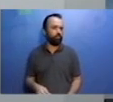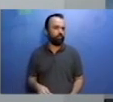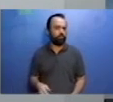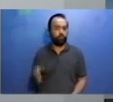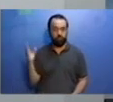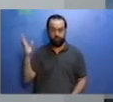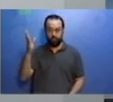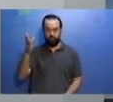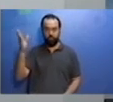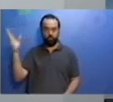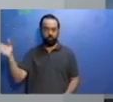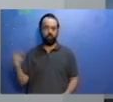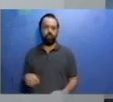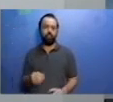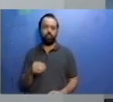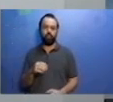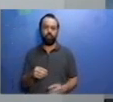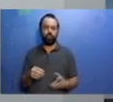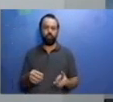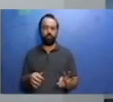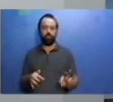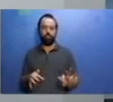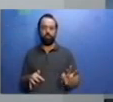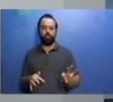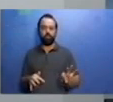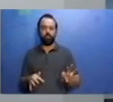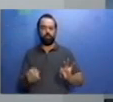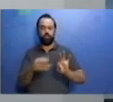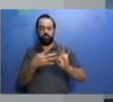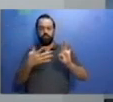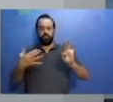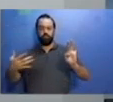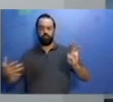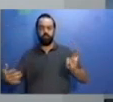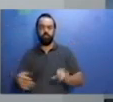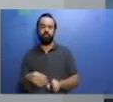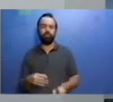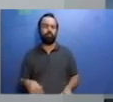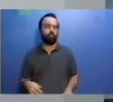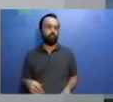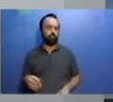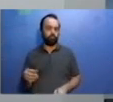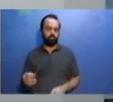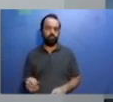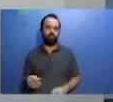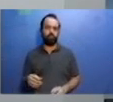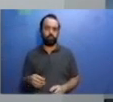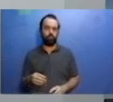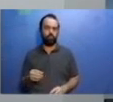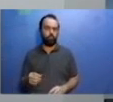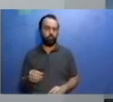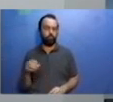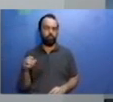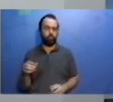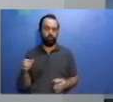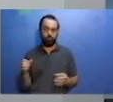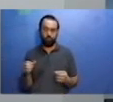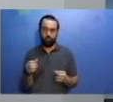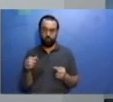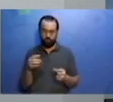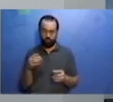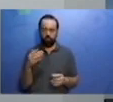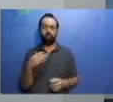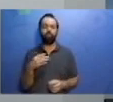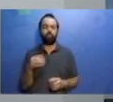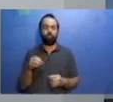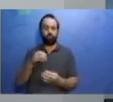Aqui nós temos duas frutas com bolor. Essas frutas são ácidas e esses fungos gostam desse tipo de ambiente